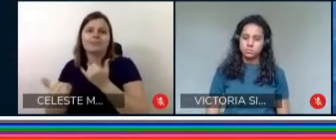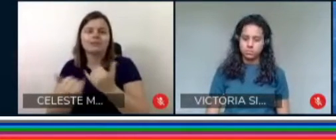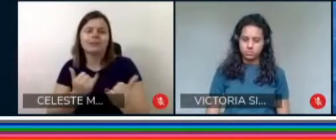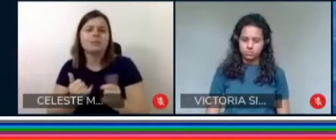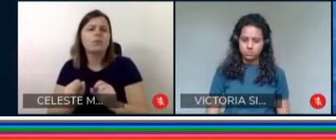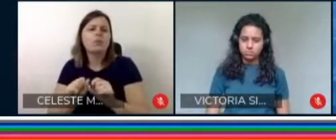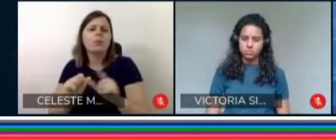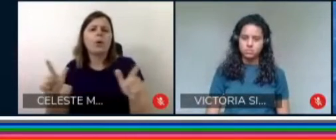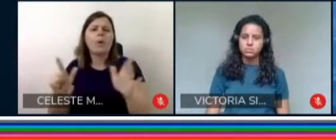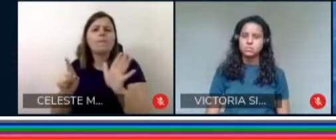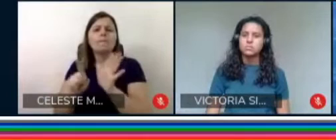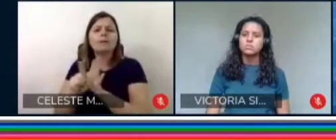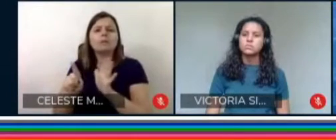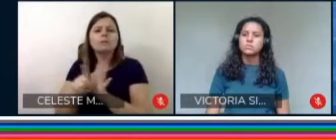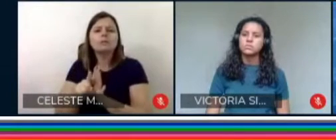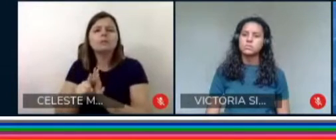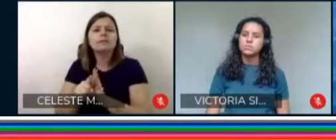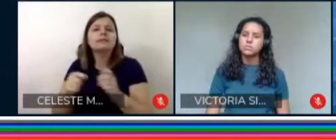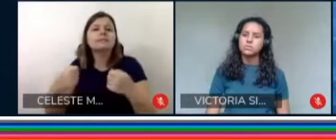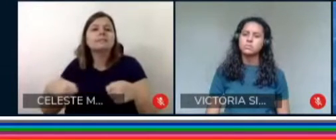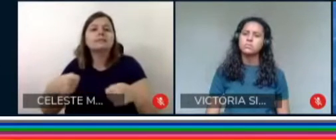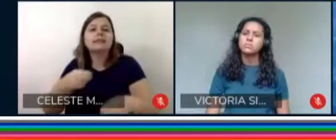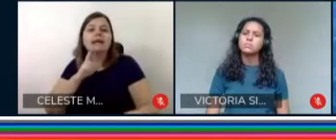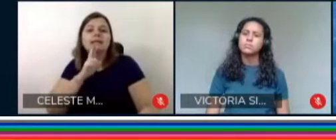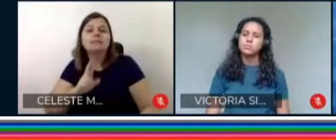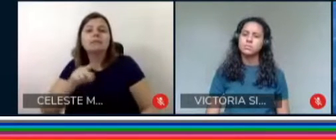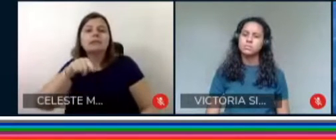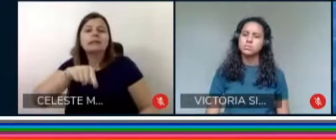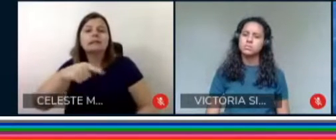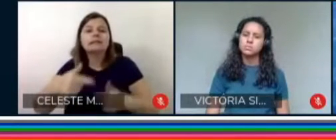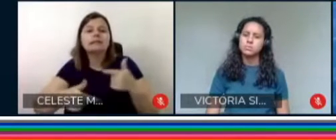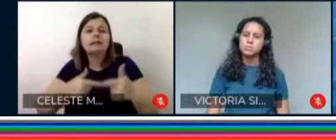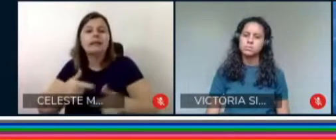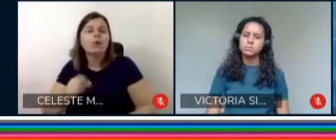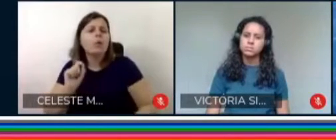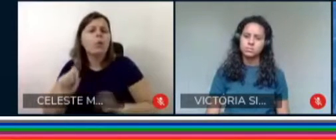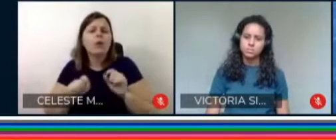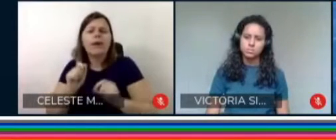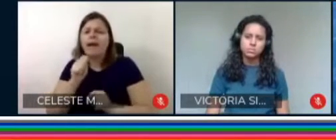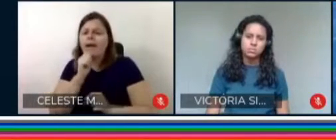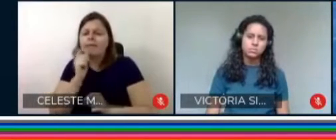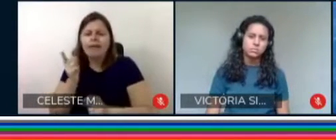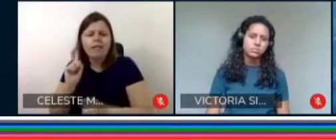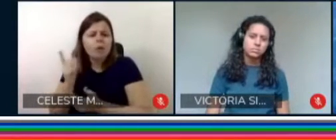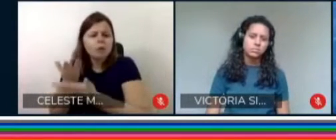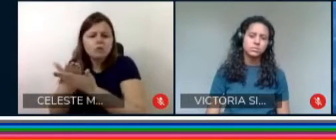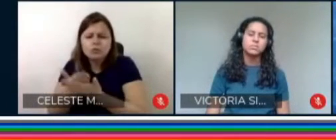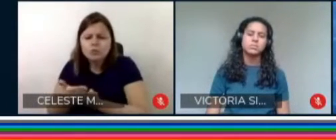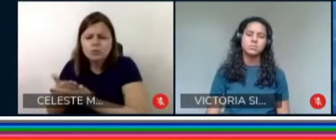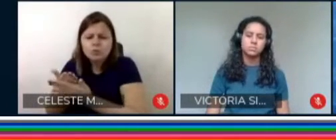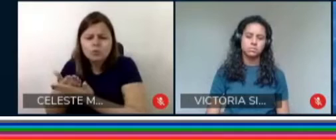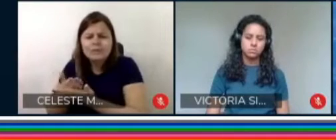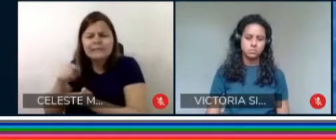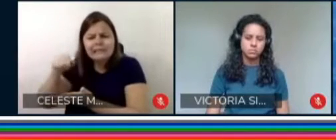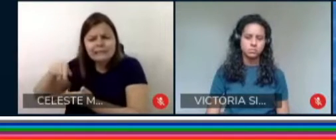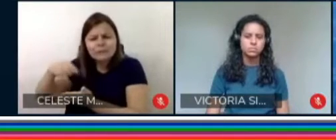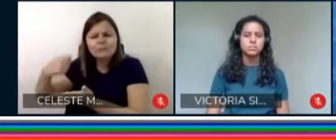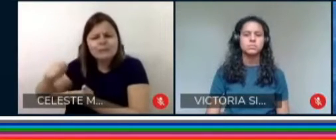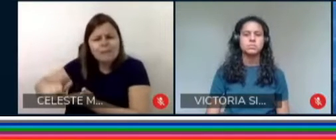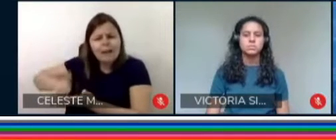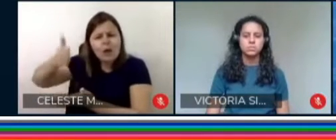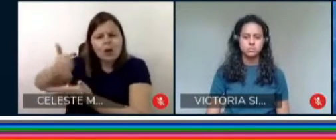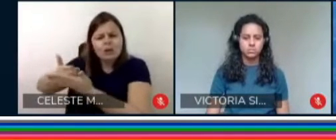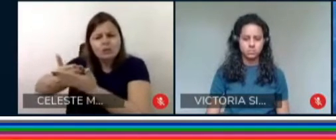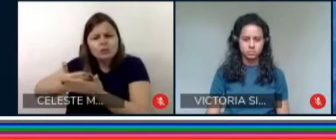as perguntas que devem ser respondidas nesse trabalho? O que ainda não foi estudado, ou o que melhor precisa ser estudado, ou o que